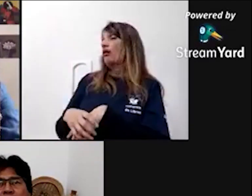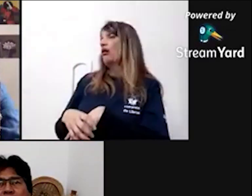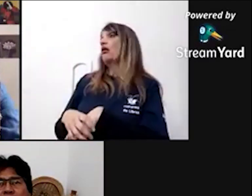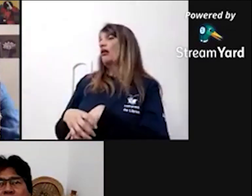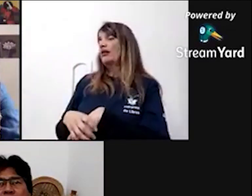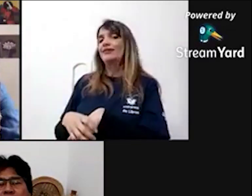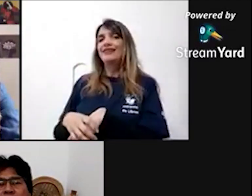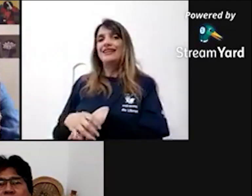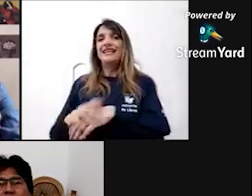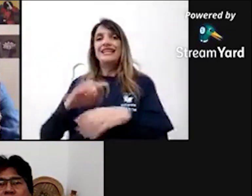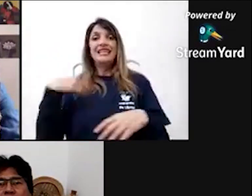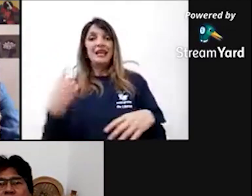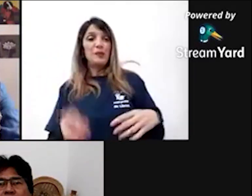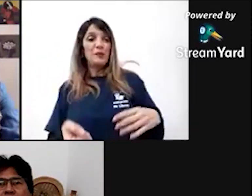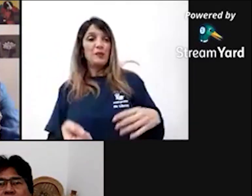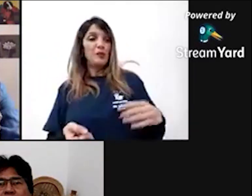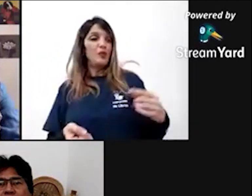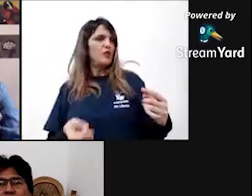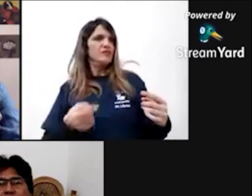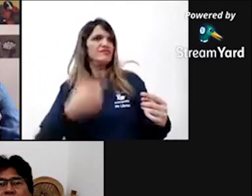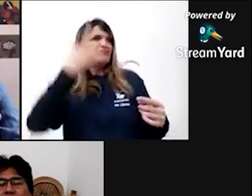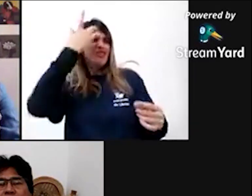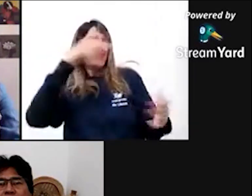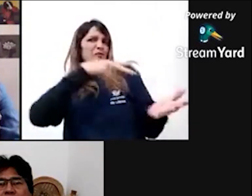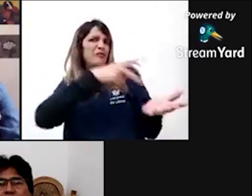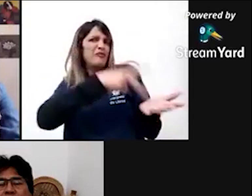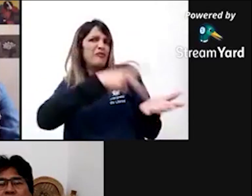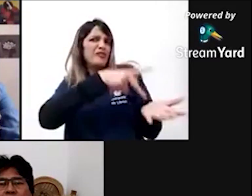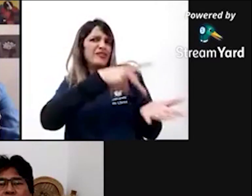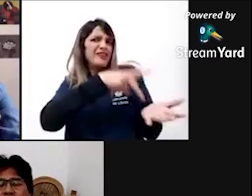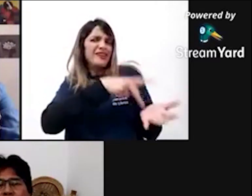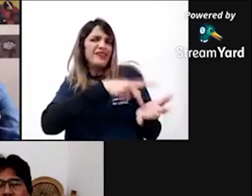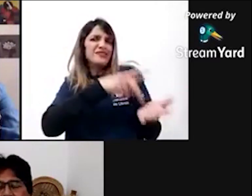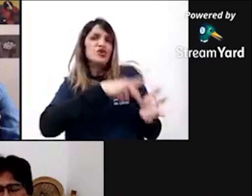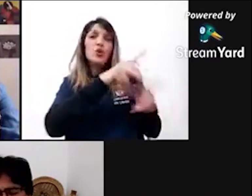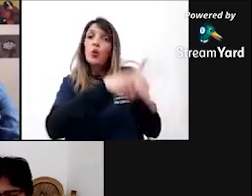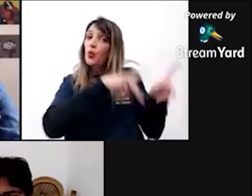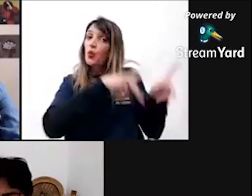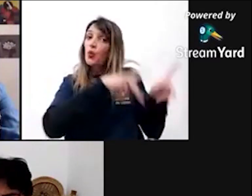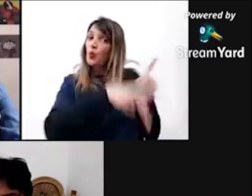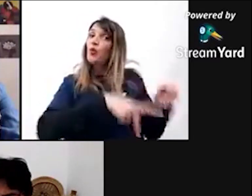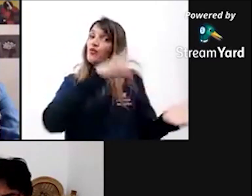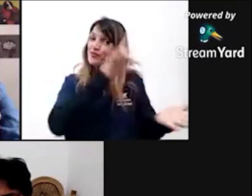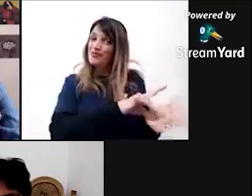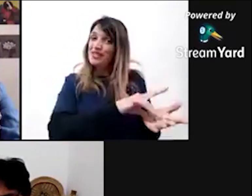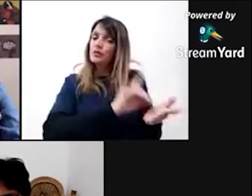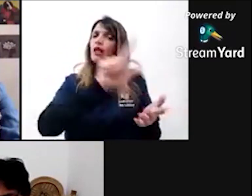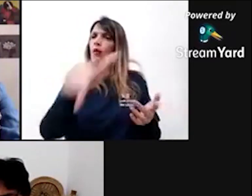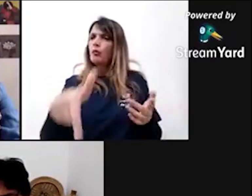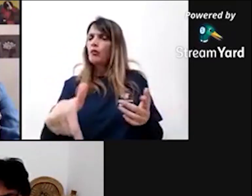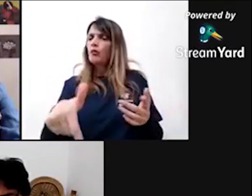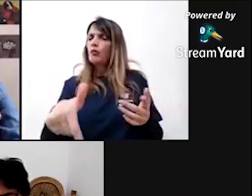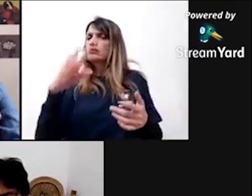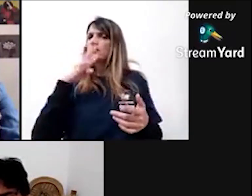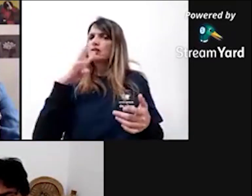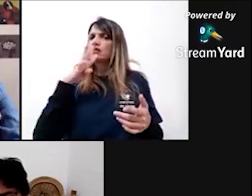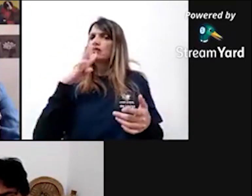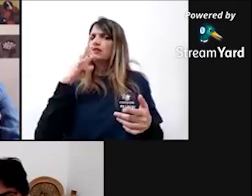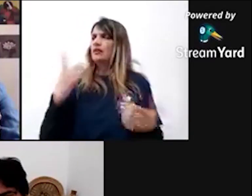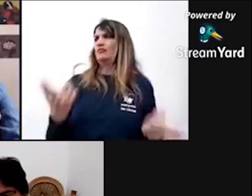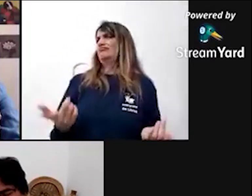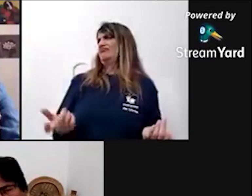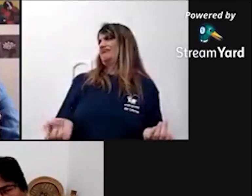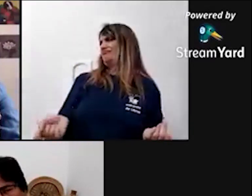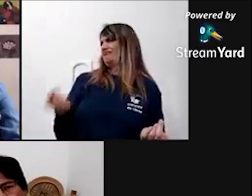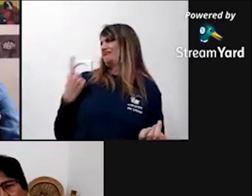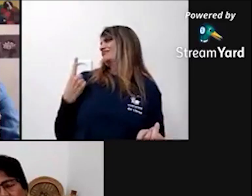verdade, a gente nunca teve a oportunidade de ouvir outras narrativas. Ou quando a gente ouvia as outras outras narrativas, a gente desqualificava dizendo,